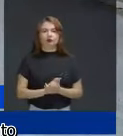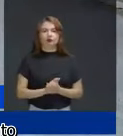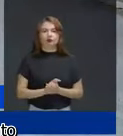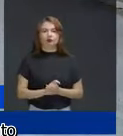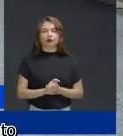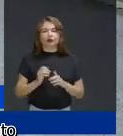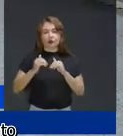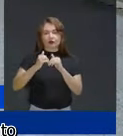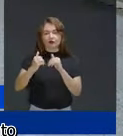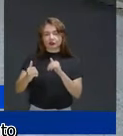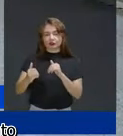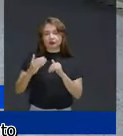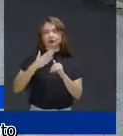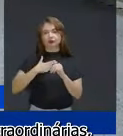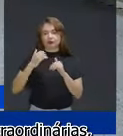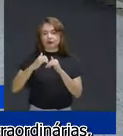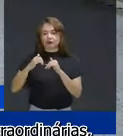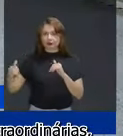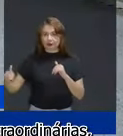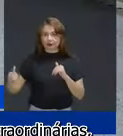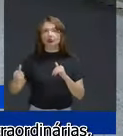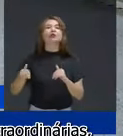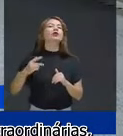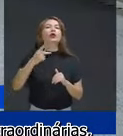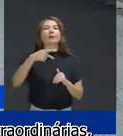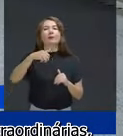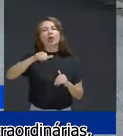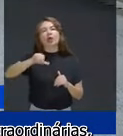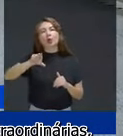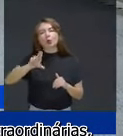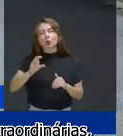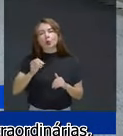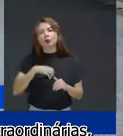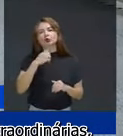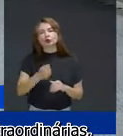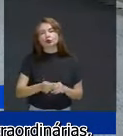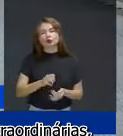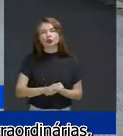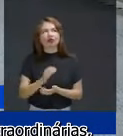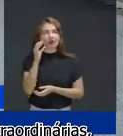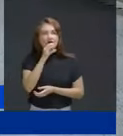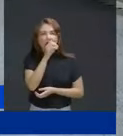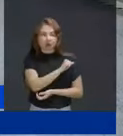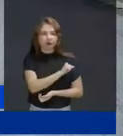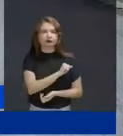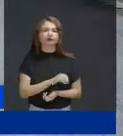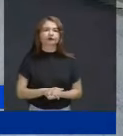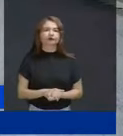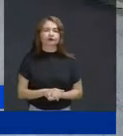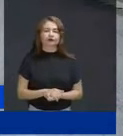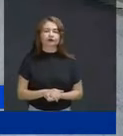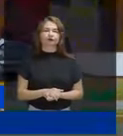afastamento do Paulo, o meu afastamento. Faremos duas, então, extraordinárias, coisa bem rápida.